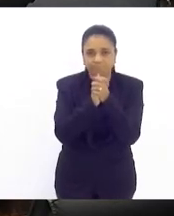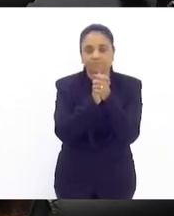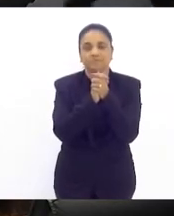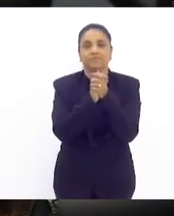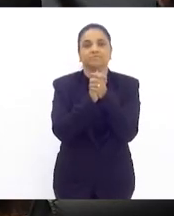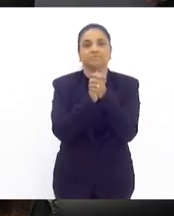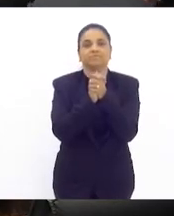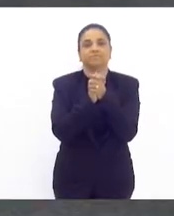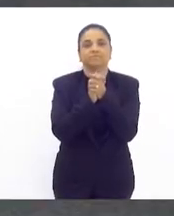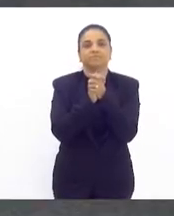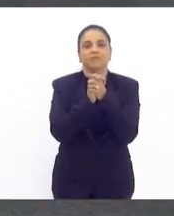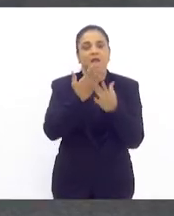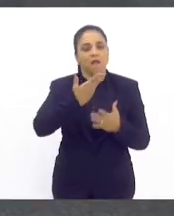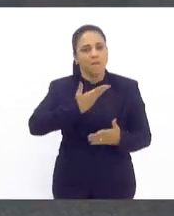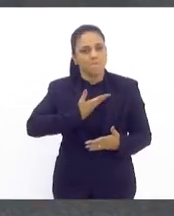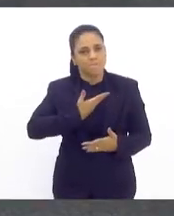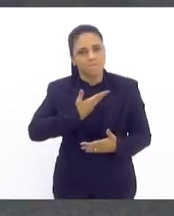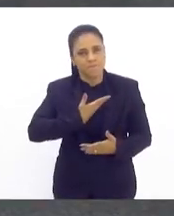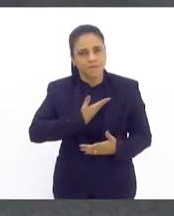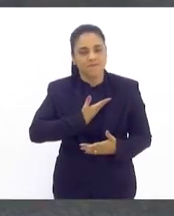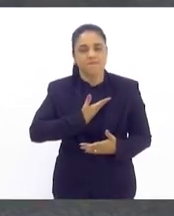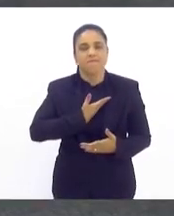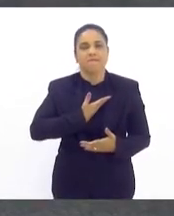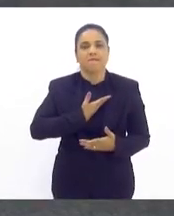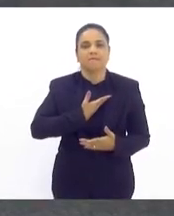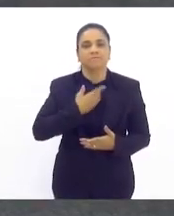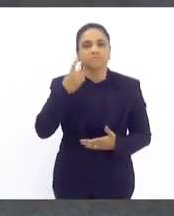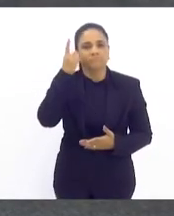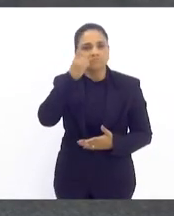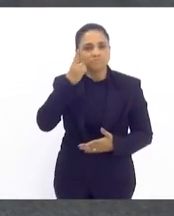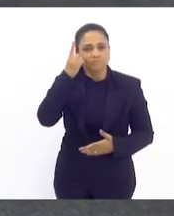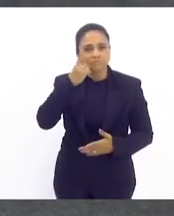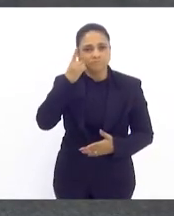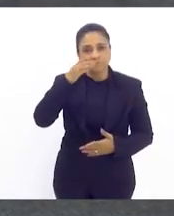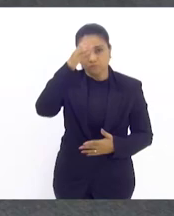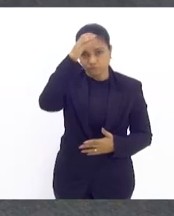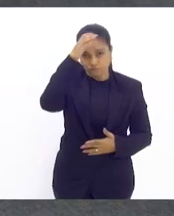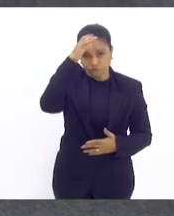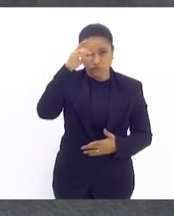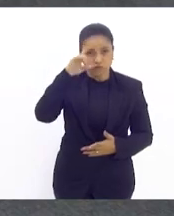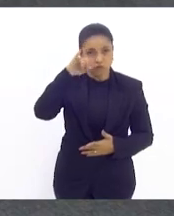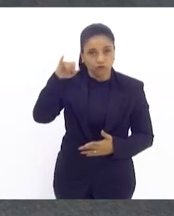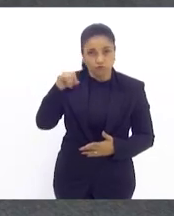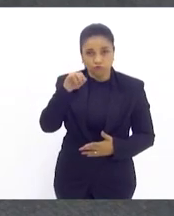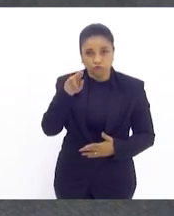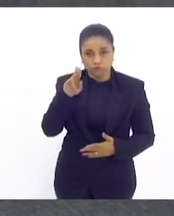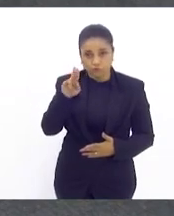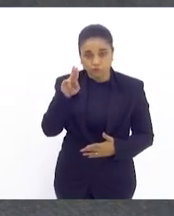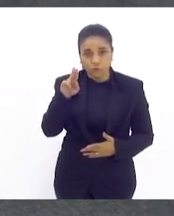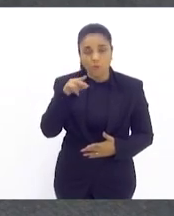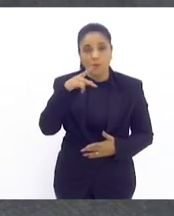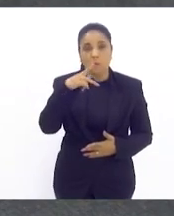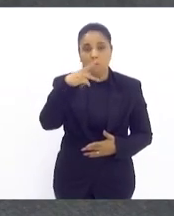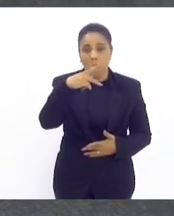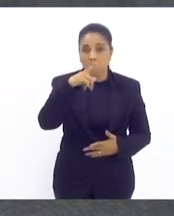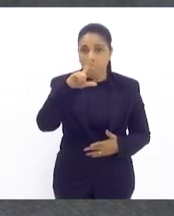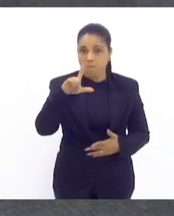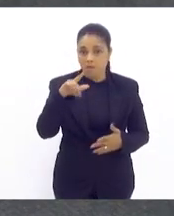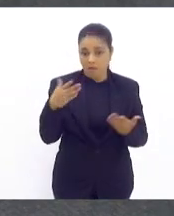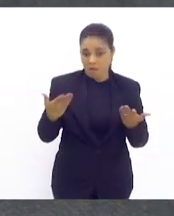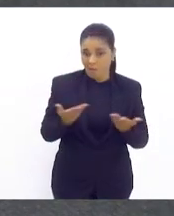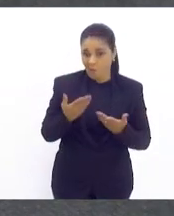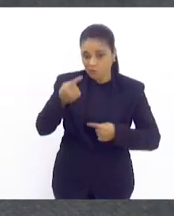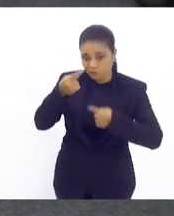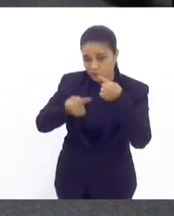querida amiga nossa querida companheira deputada tia Ju por esse PL que a gente está